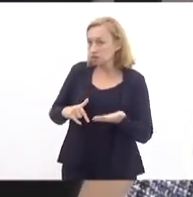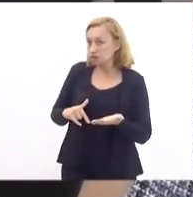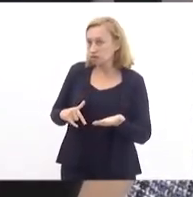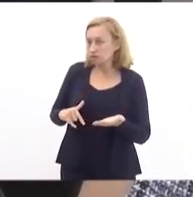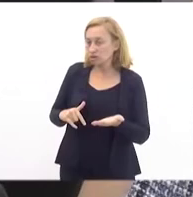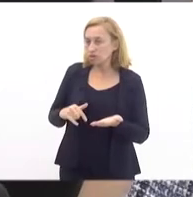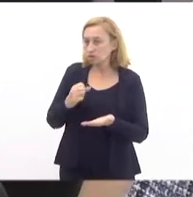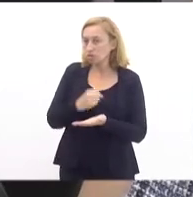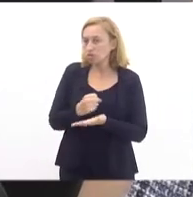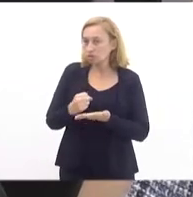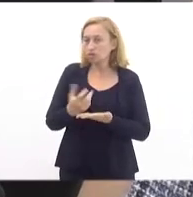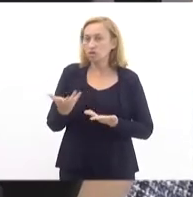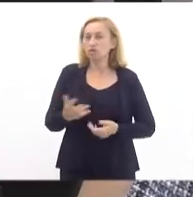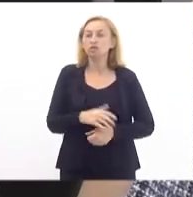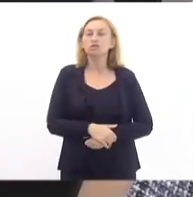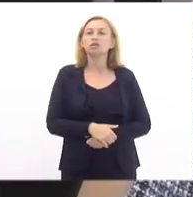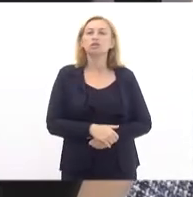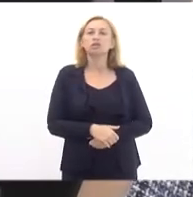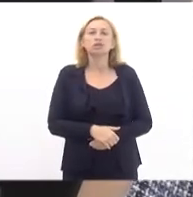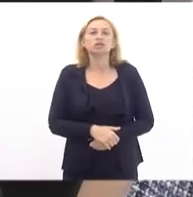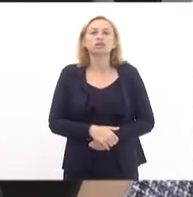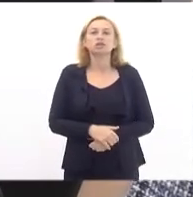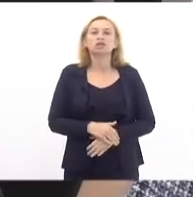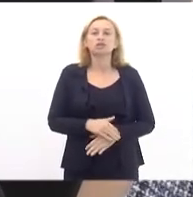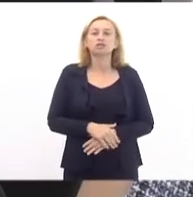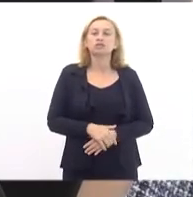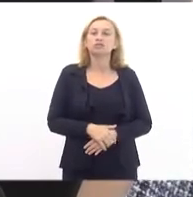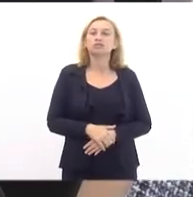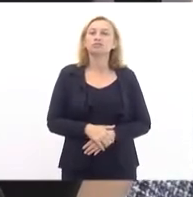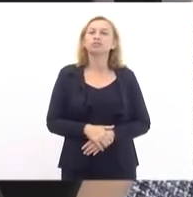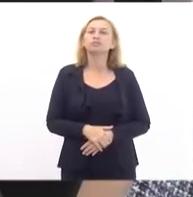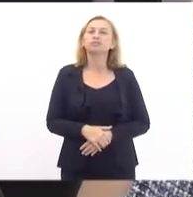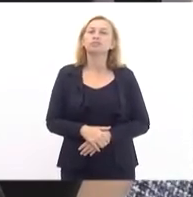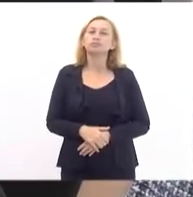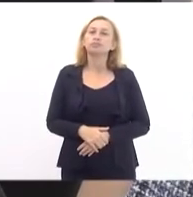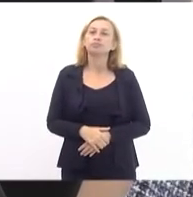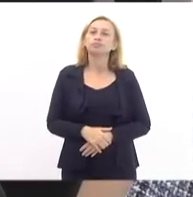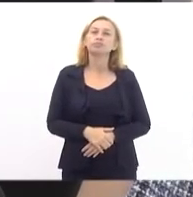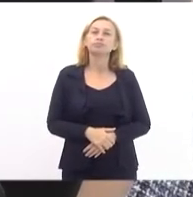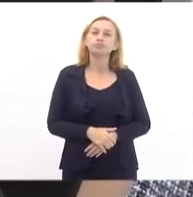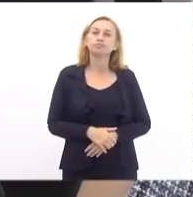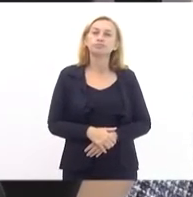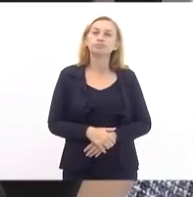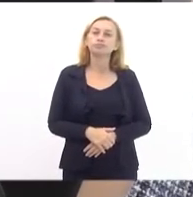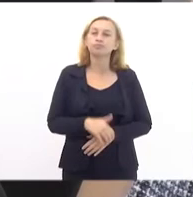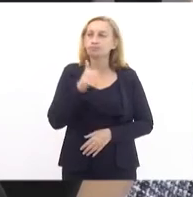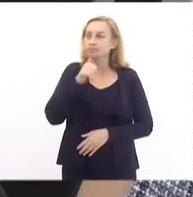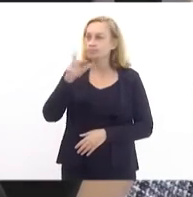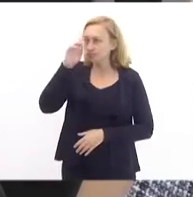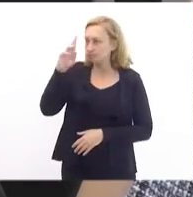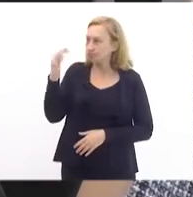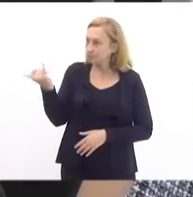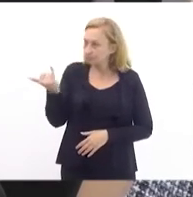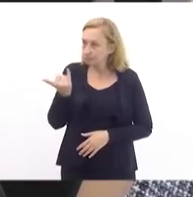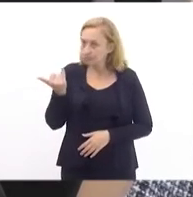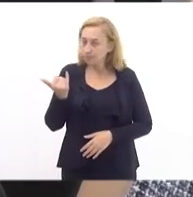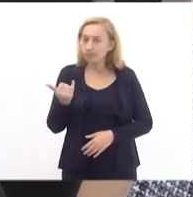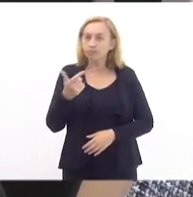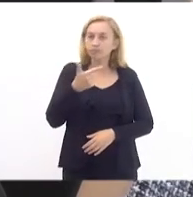os contratos seus aditivos, o contrato de concessão seus aditivos. Então, a senhora está me dizendo que em